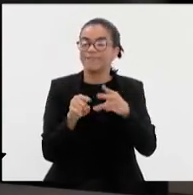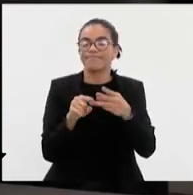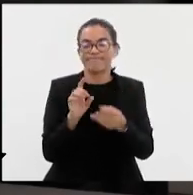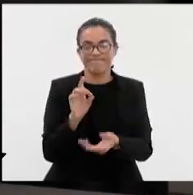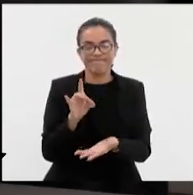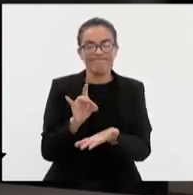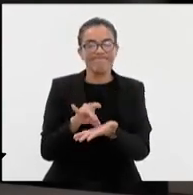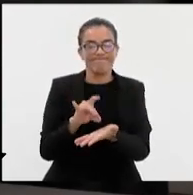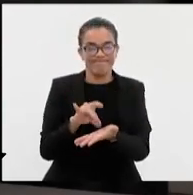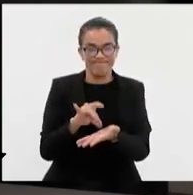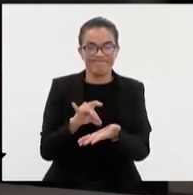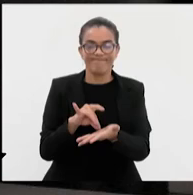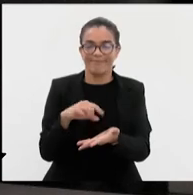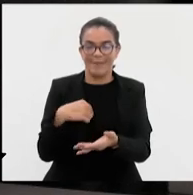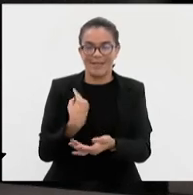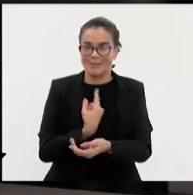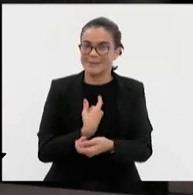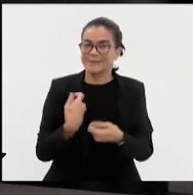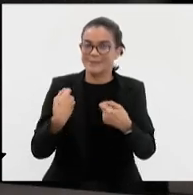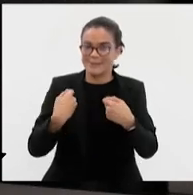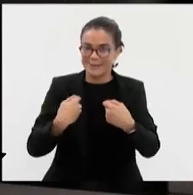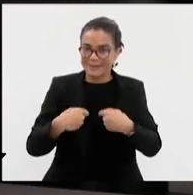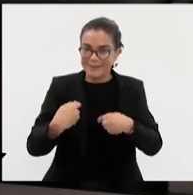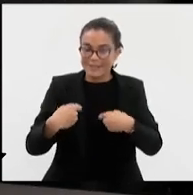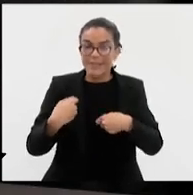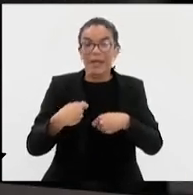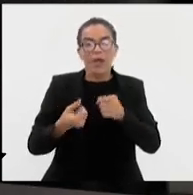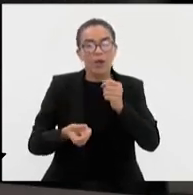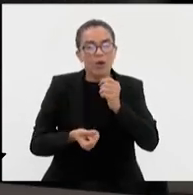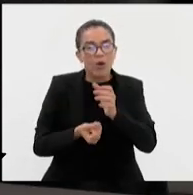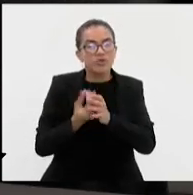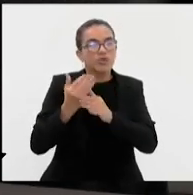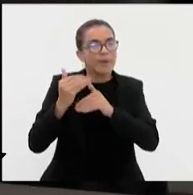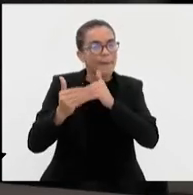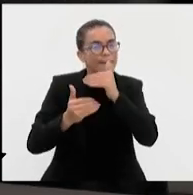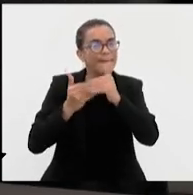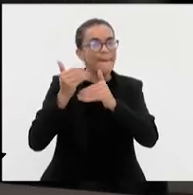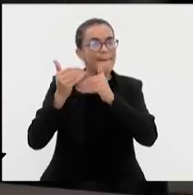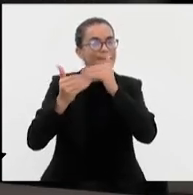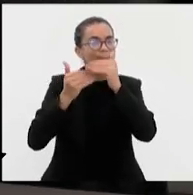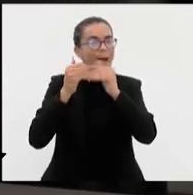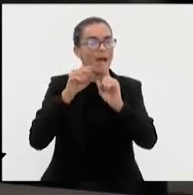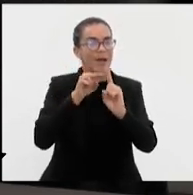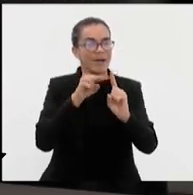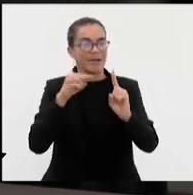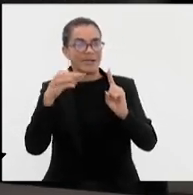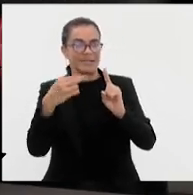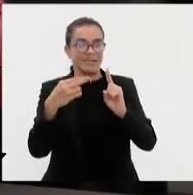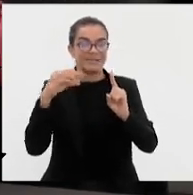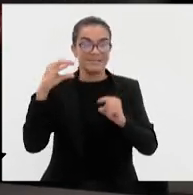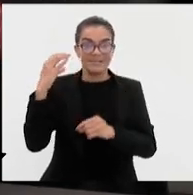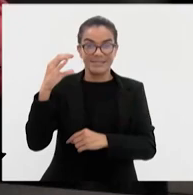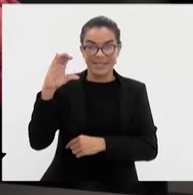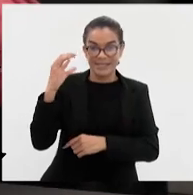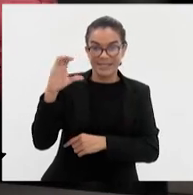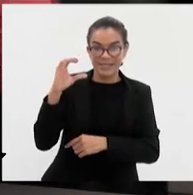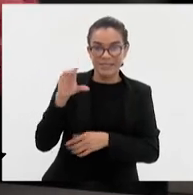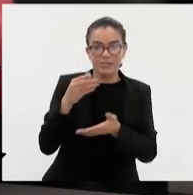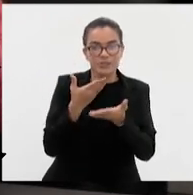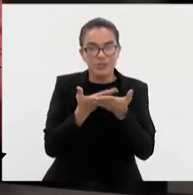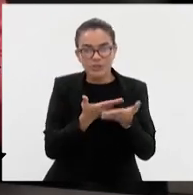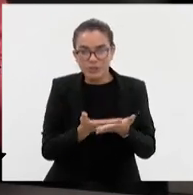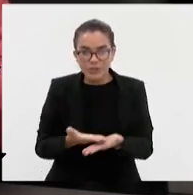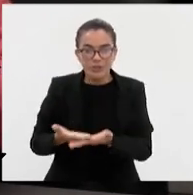verdade, e a gente vai precisar ainda construir, do ponto de vista científico, através